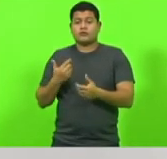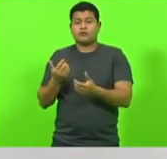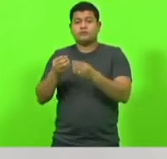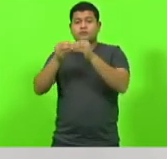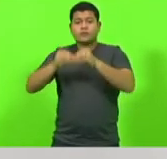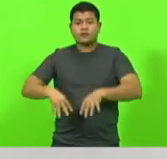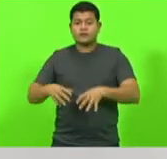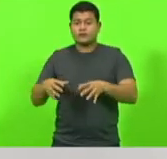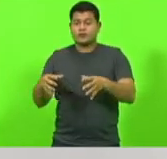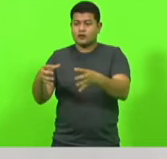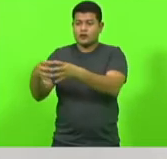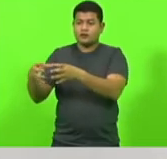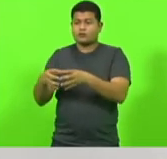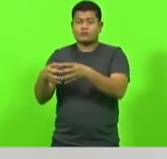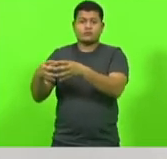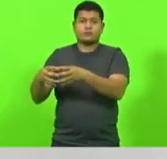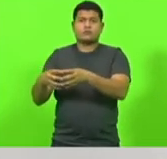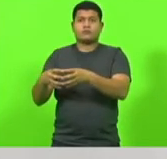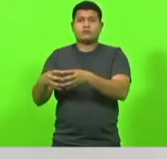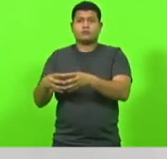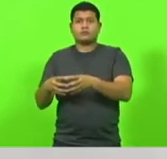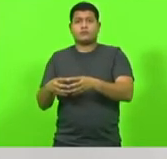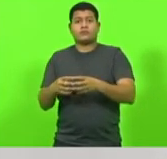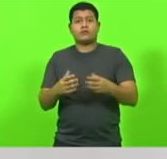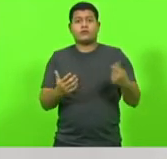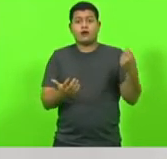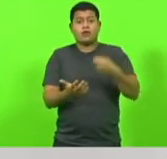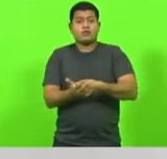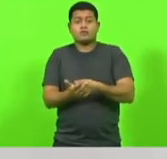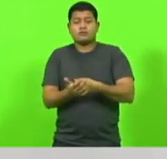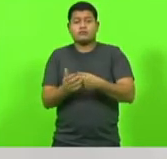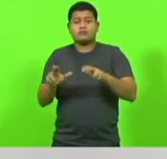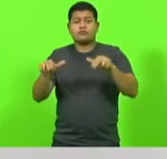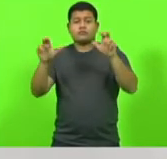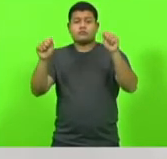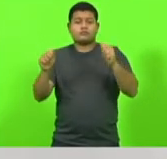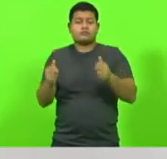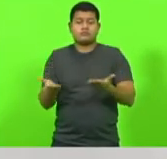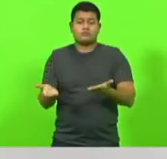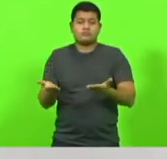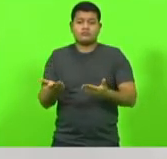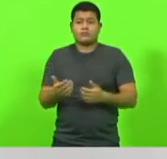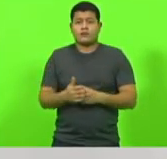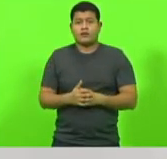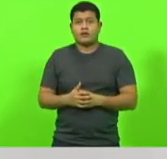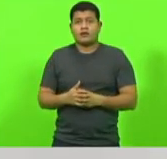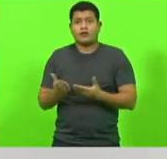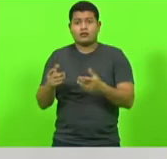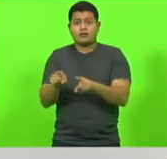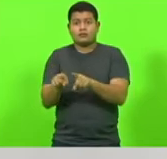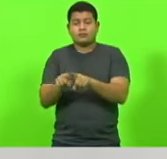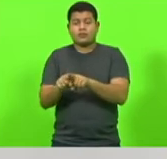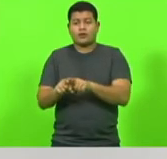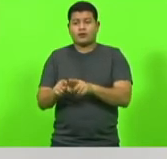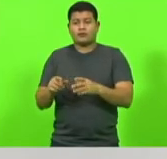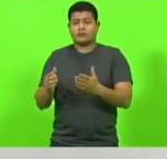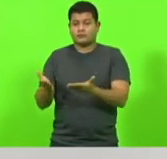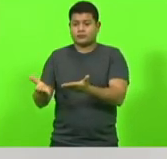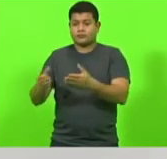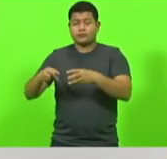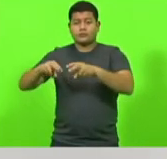a indenização, que nunca é paga mesmo, e não iremos deixar o proprietário nesse limbo entre ele